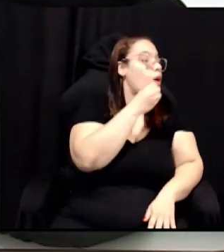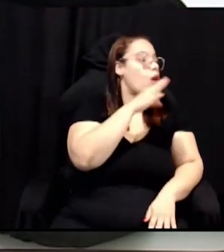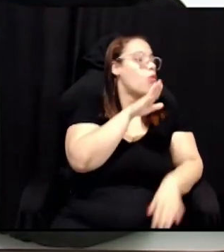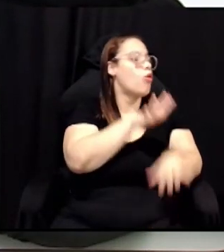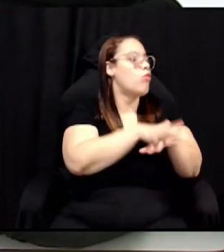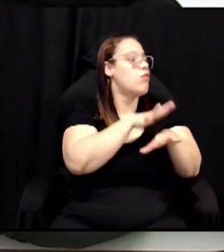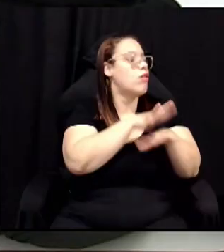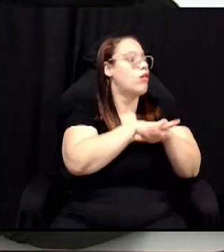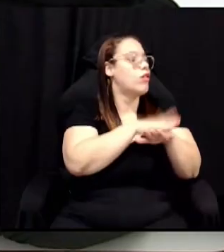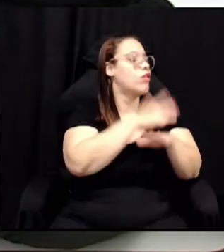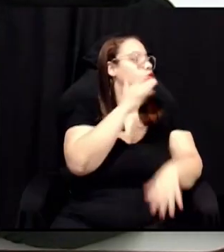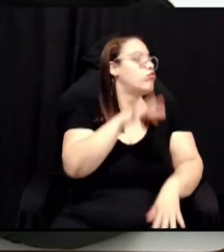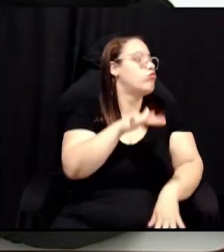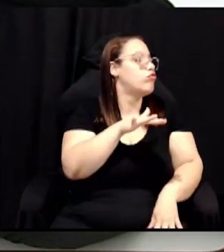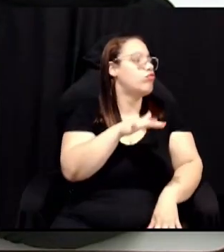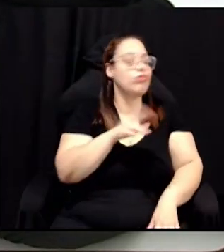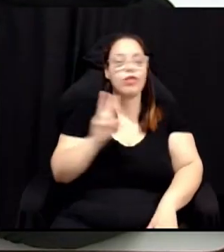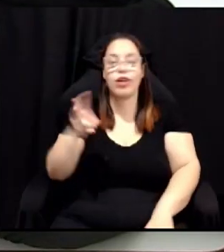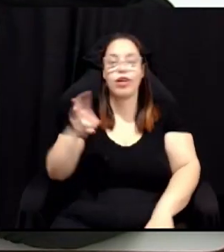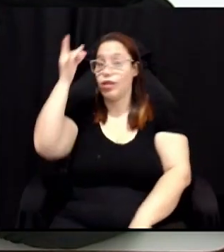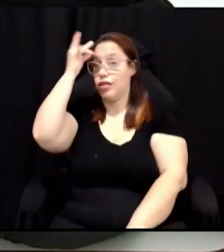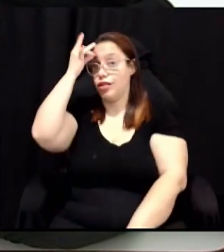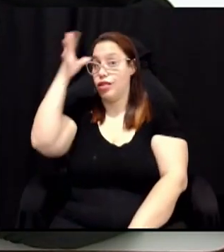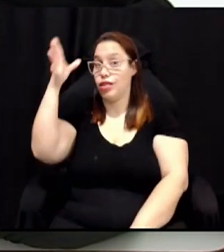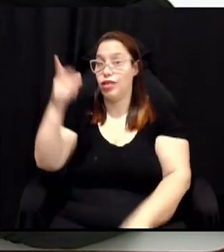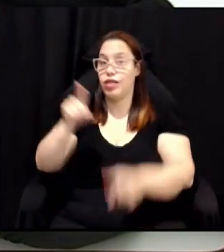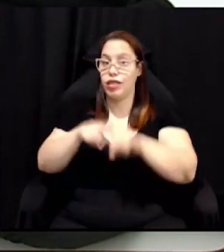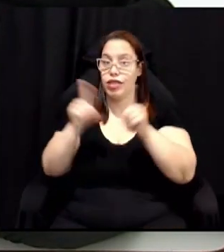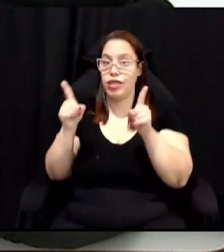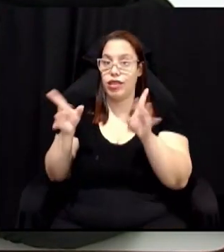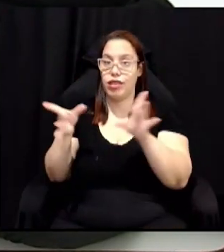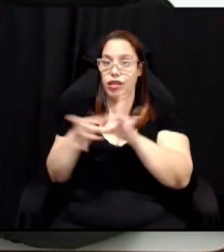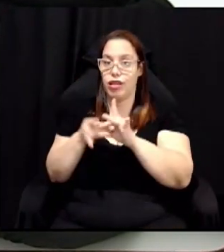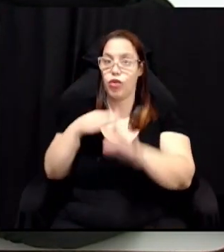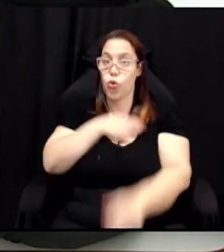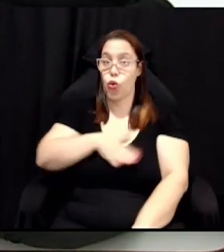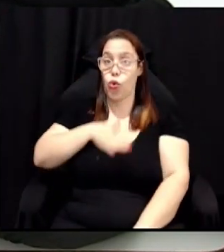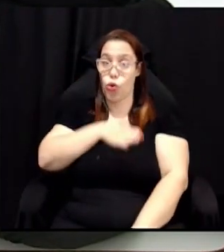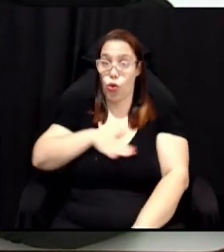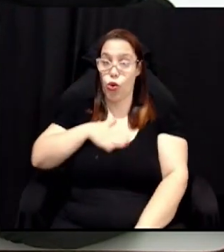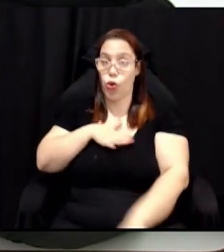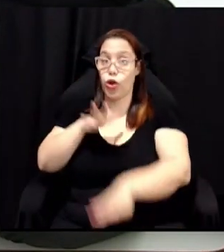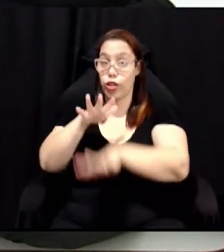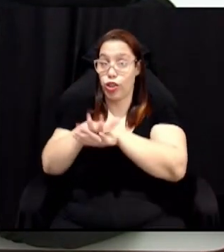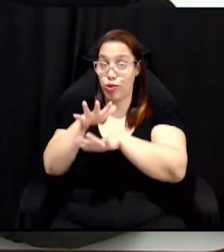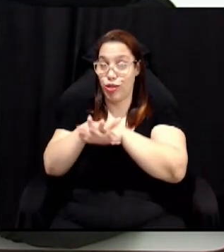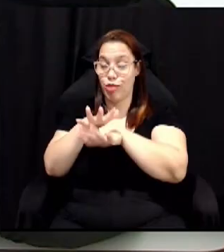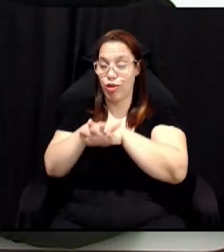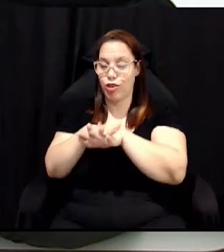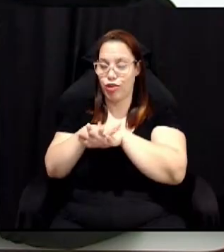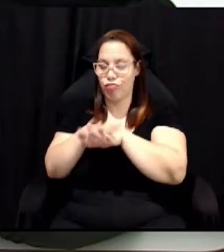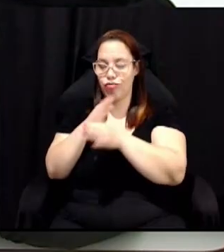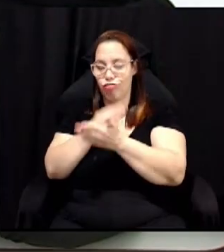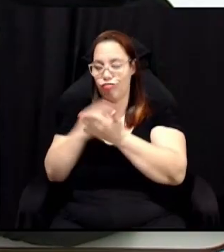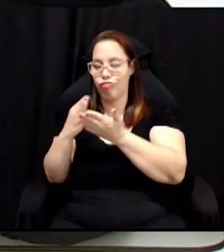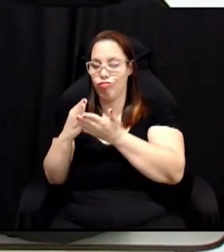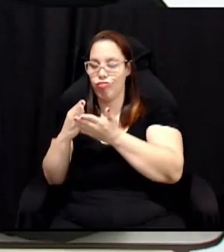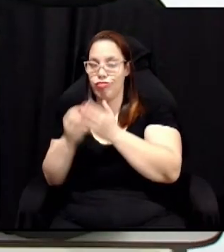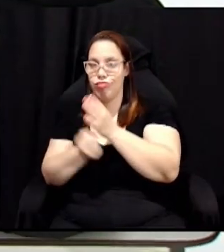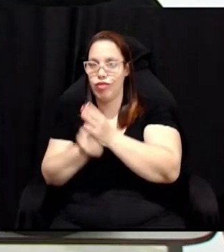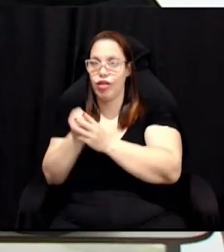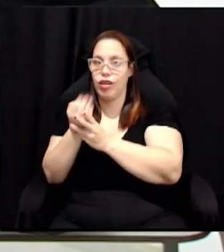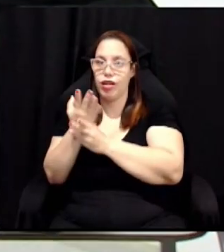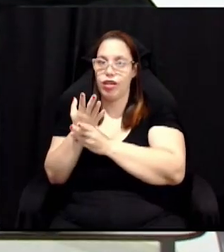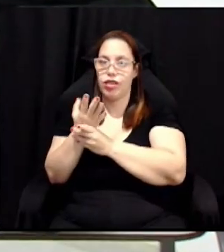criança? Eu sempre tive uma facilidade, mas também atrelado ao gostar muito de matemática. E eu comecei a criar esse prazer por